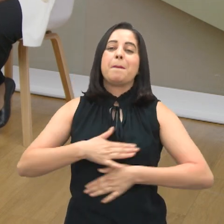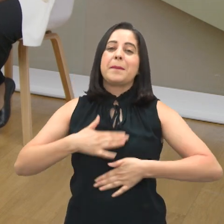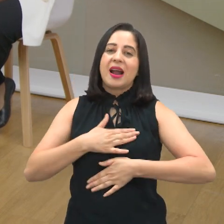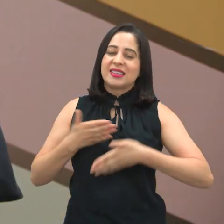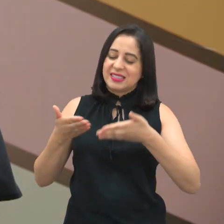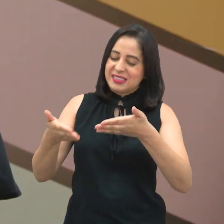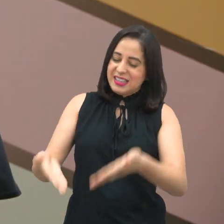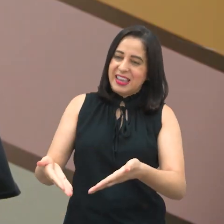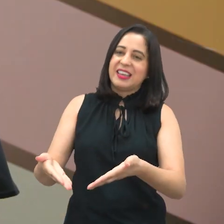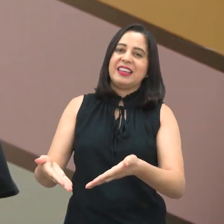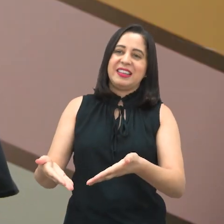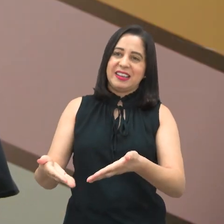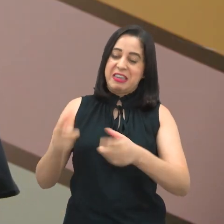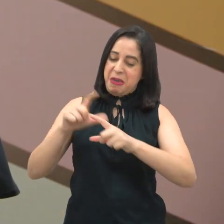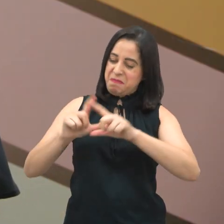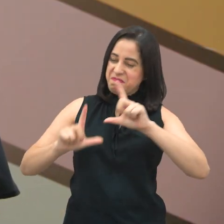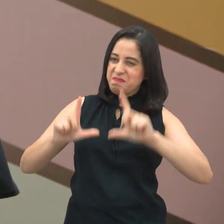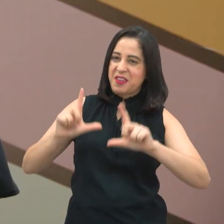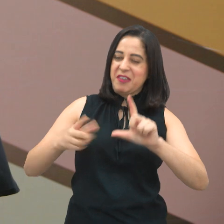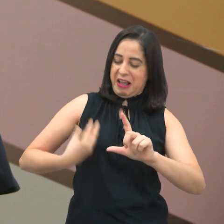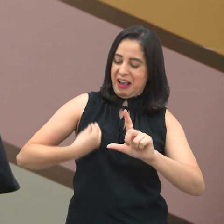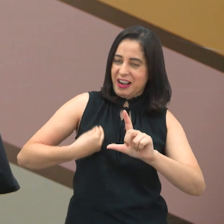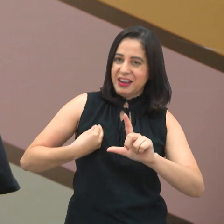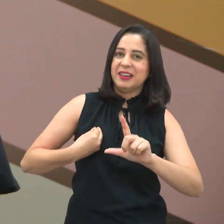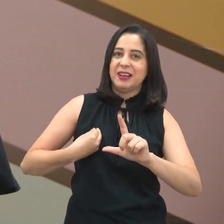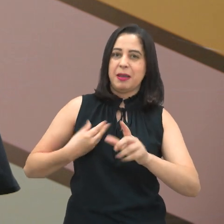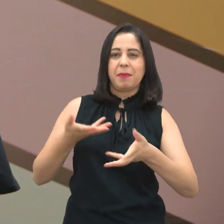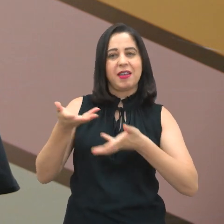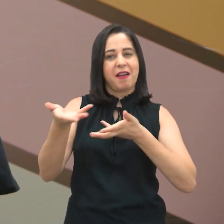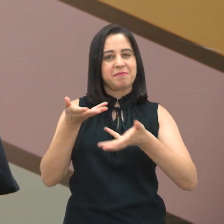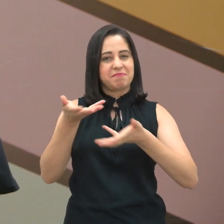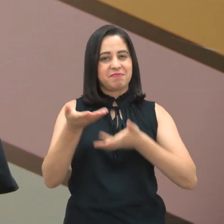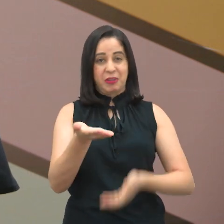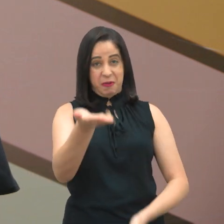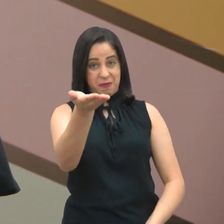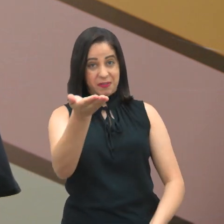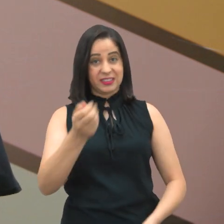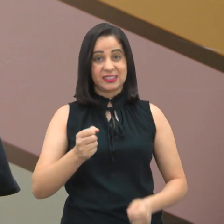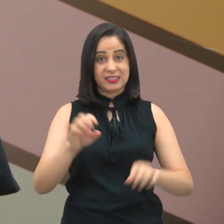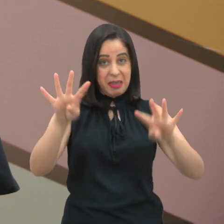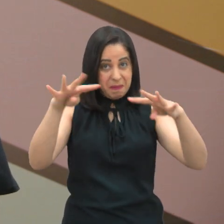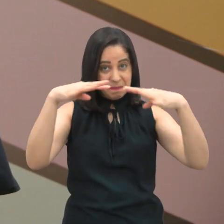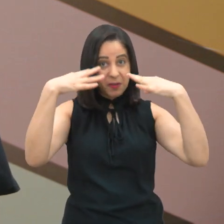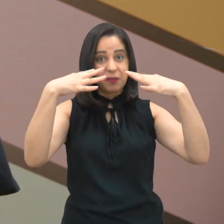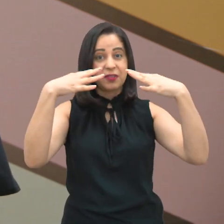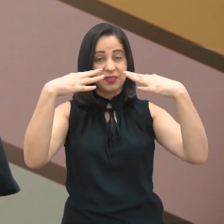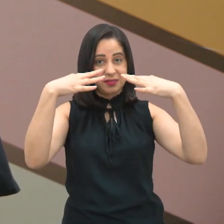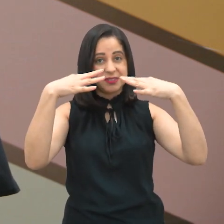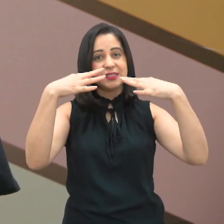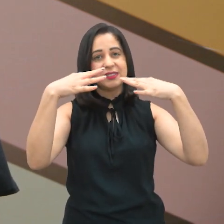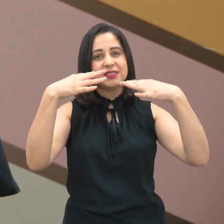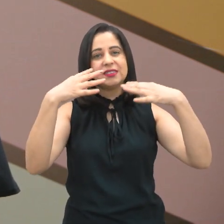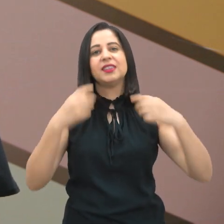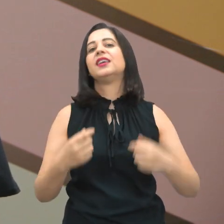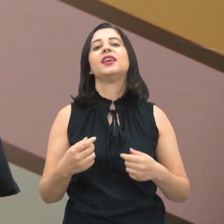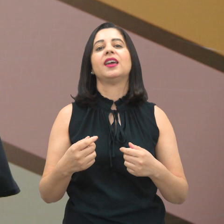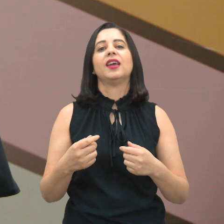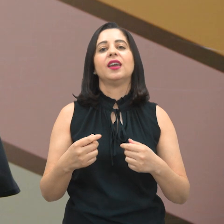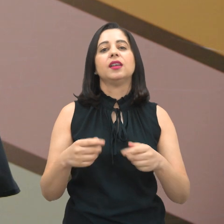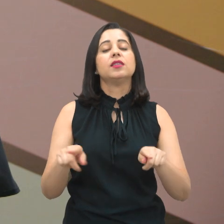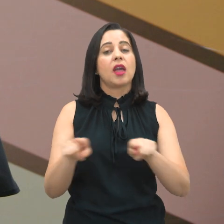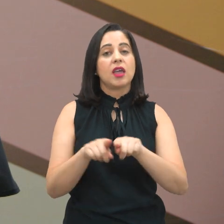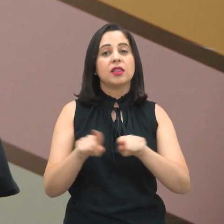um prazer estar aqui, a convite da TV Câmara, e estar interagindo com todos os espectadores, todas as pessoas que estão